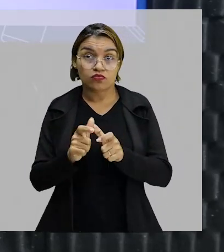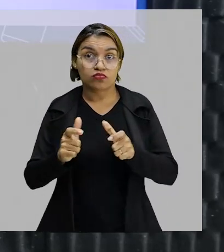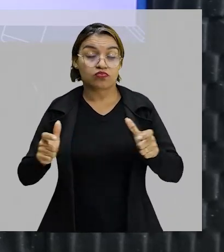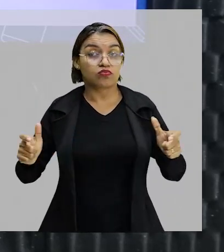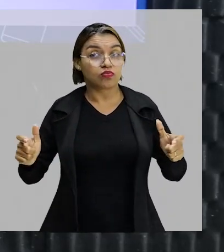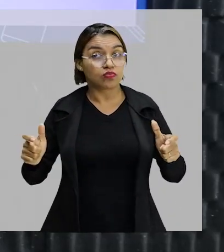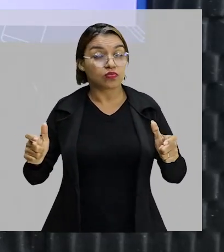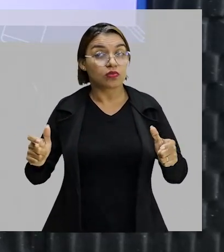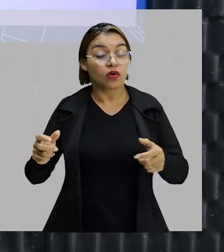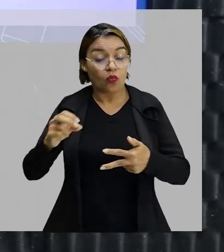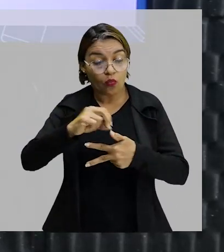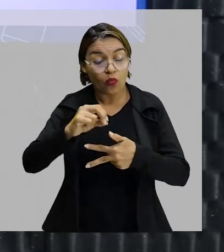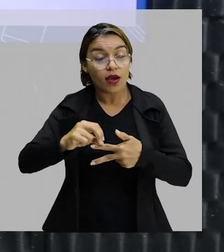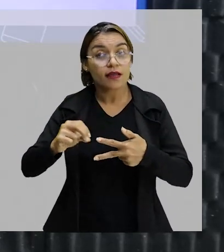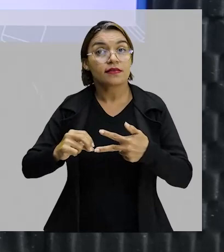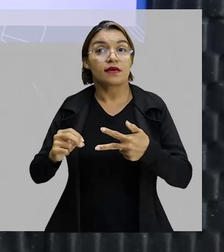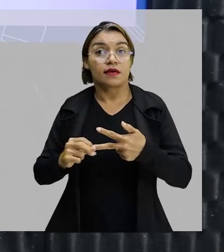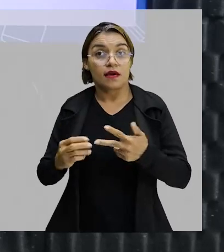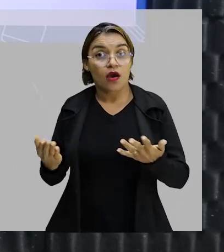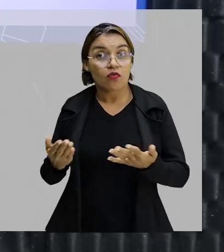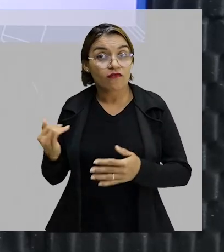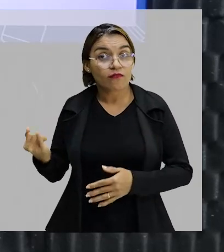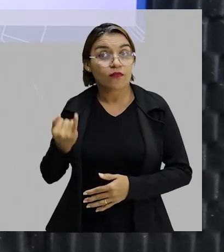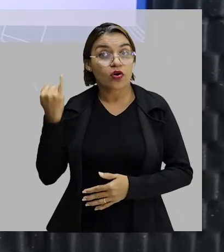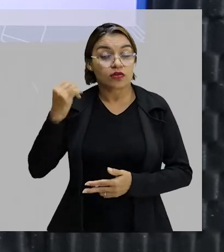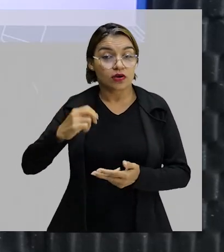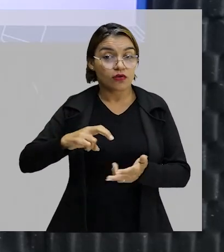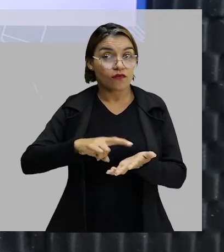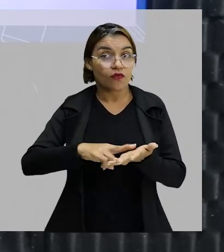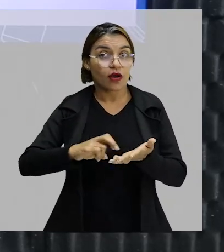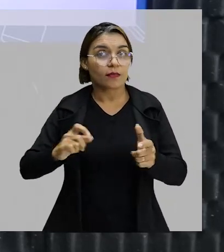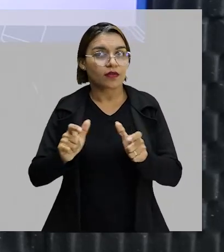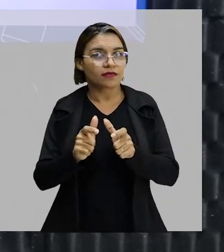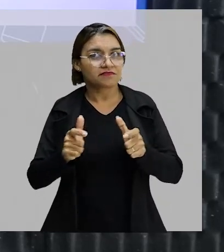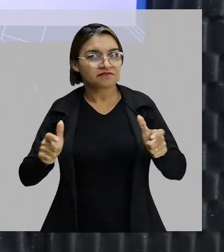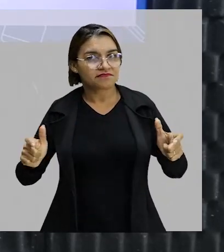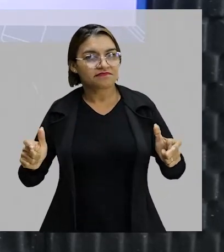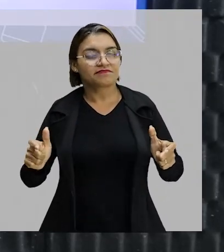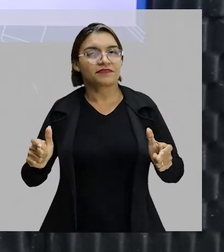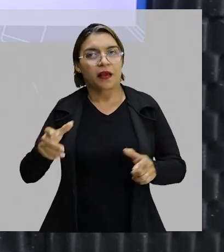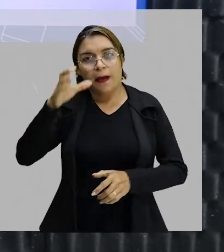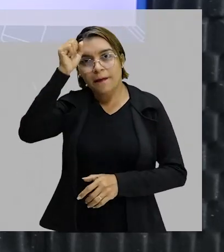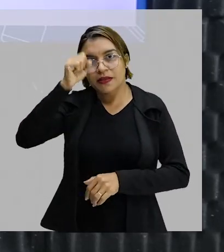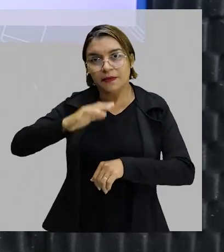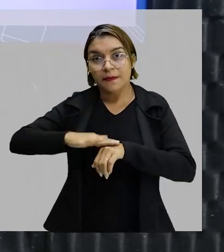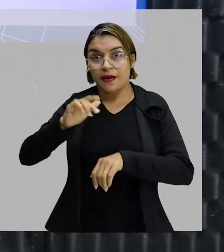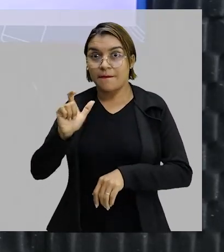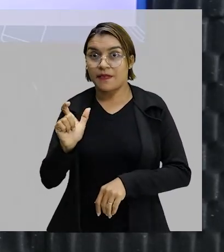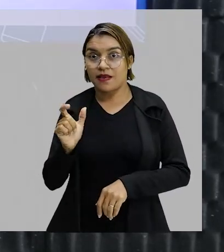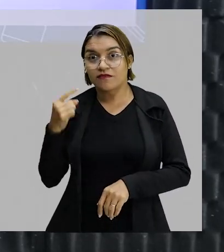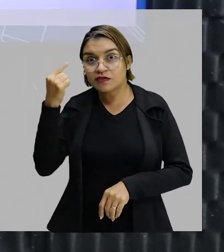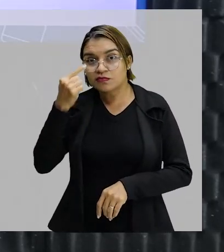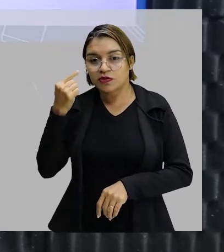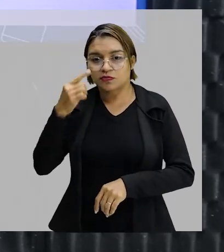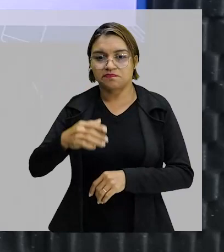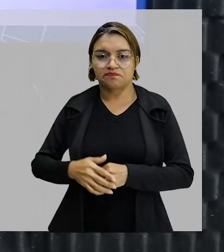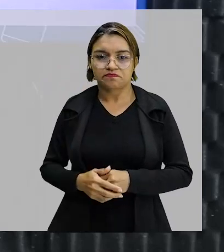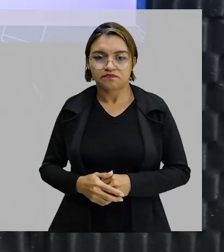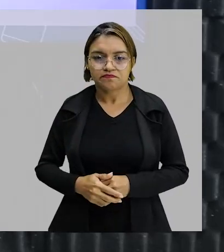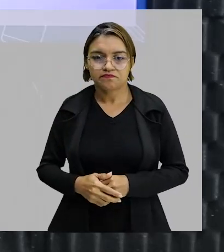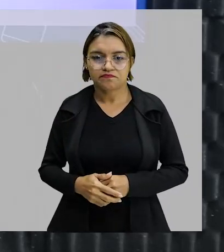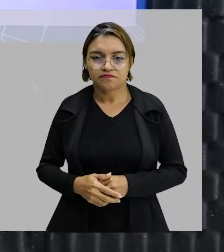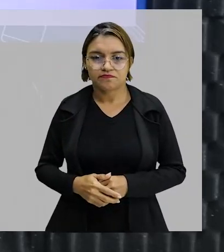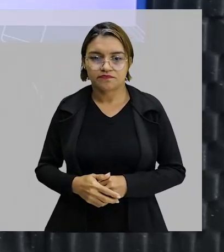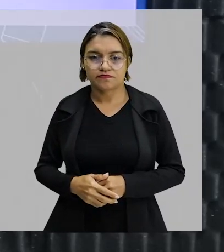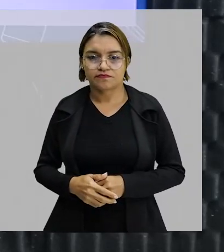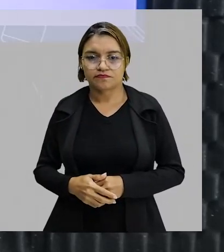é primordial que você aumente o seu vocabulário, tá? Então, para mim, um filete. Para